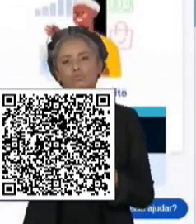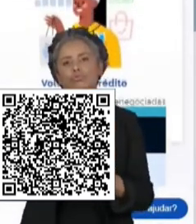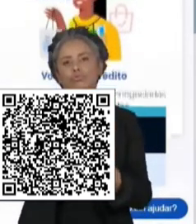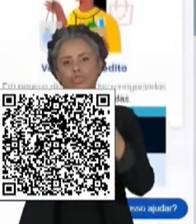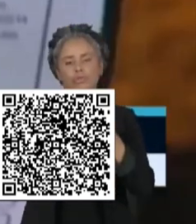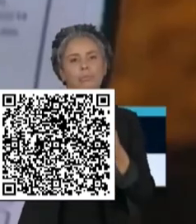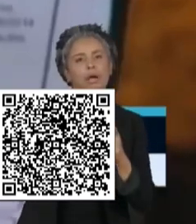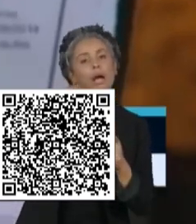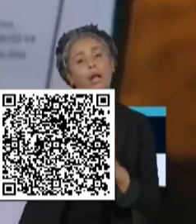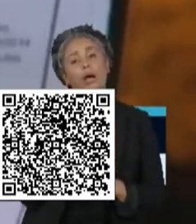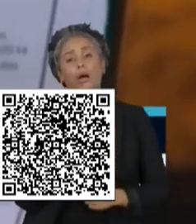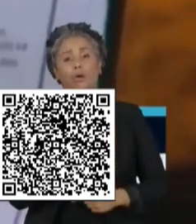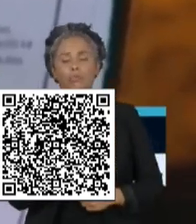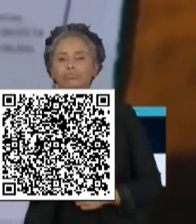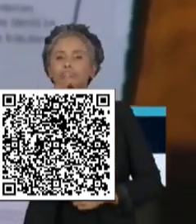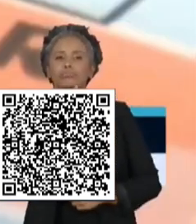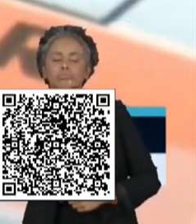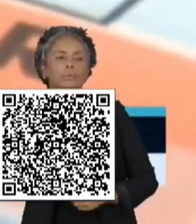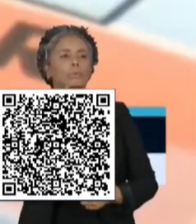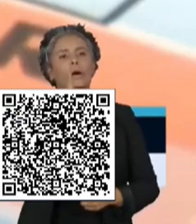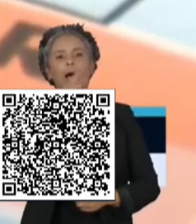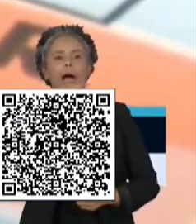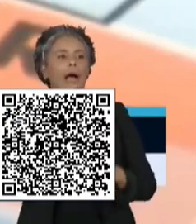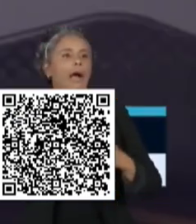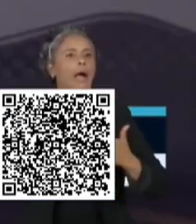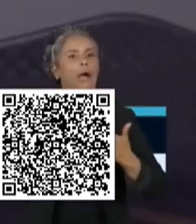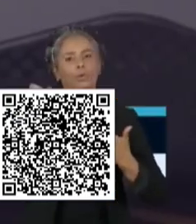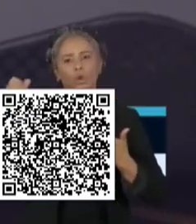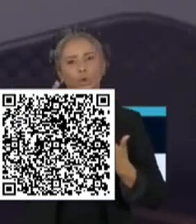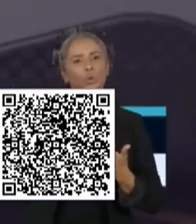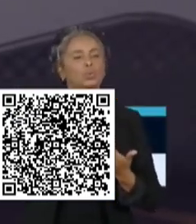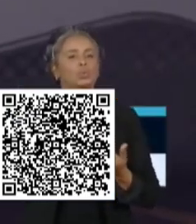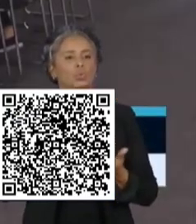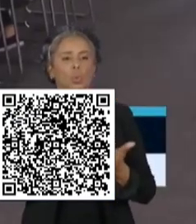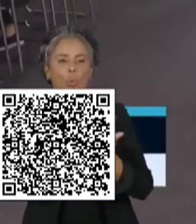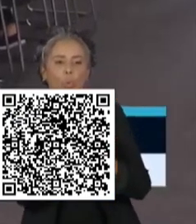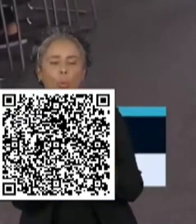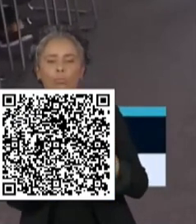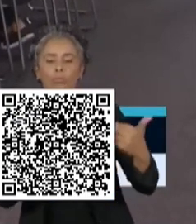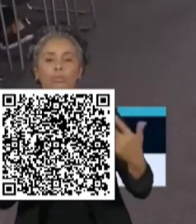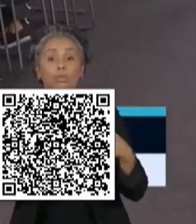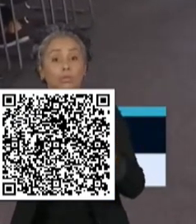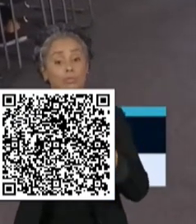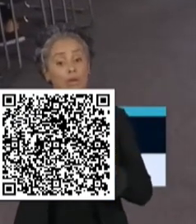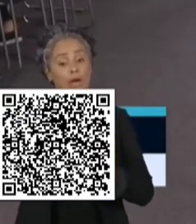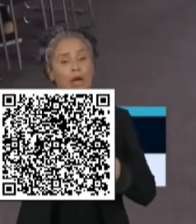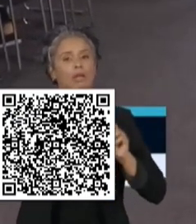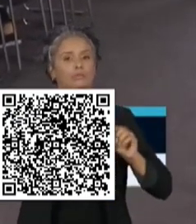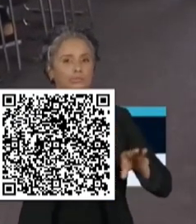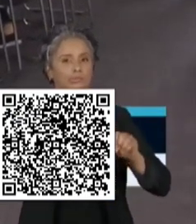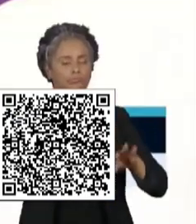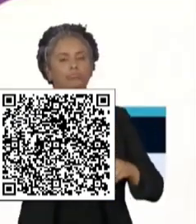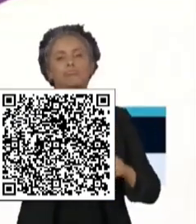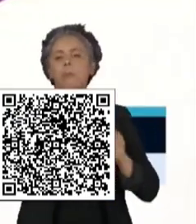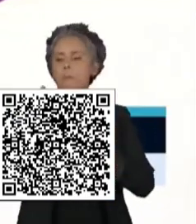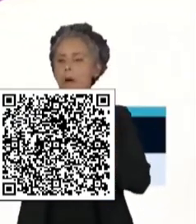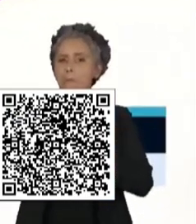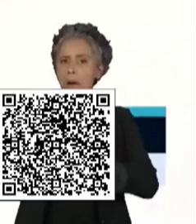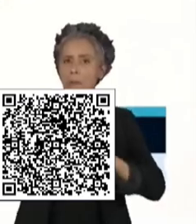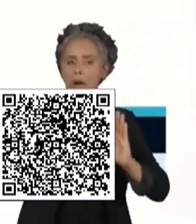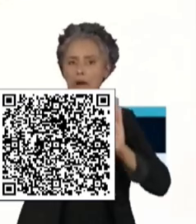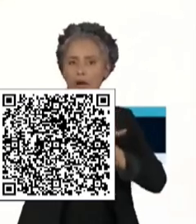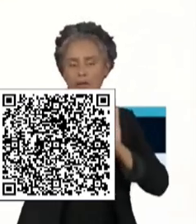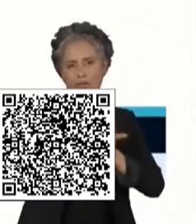não bancárias, como conta de luz, água, varejo e educação. Esta etapa do programa federal deve